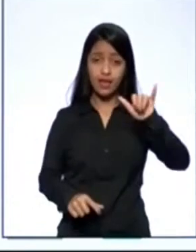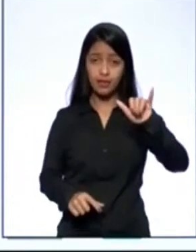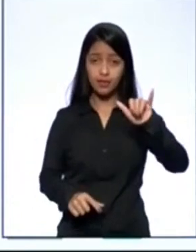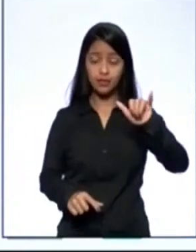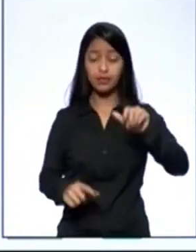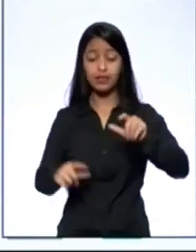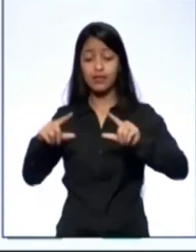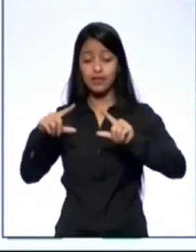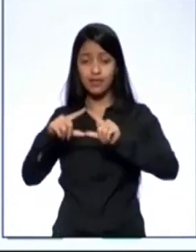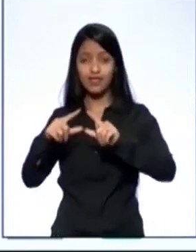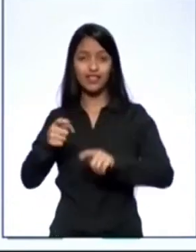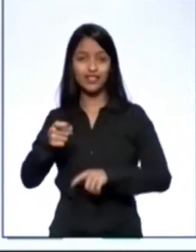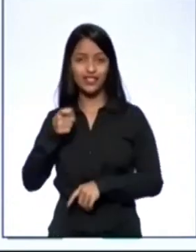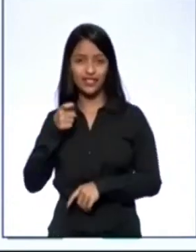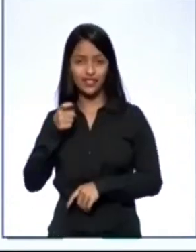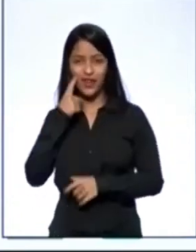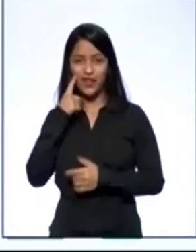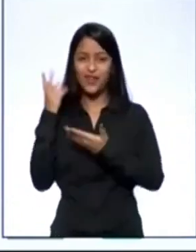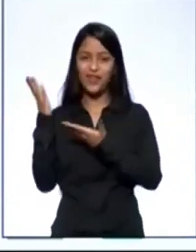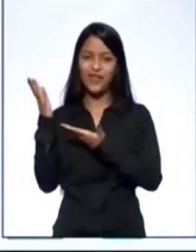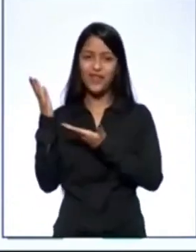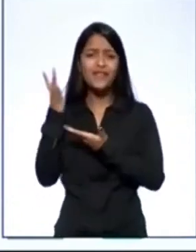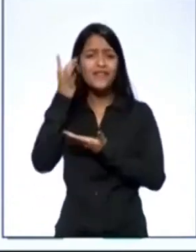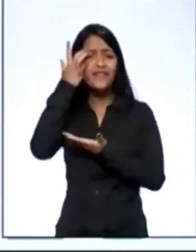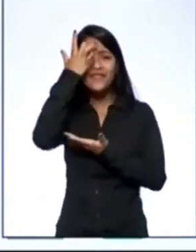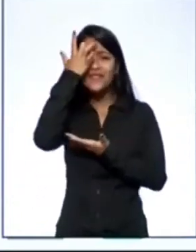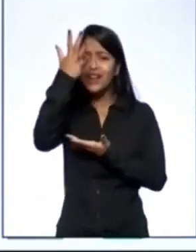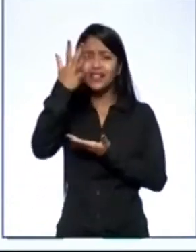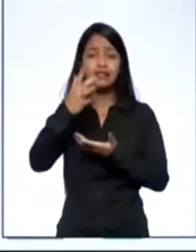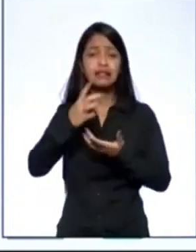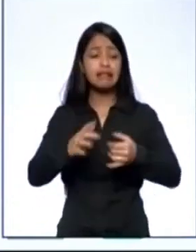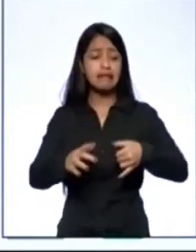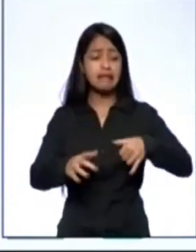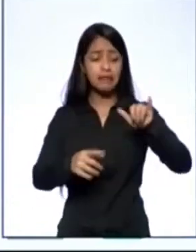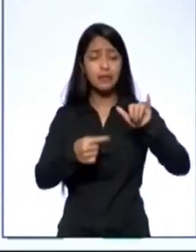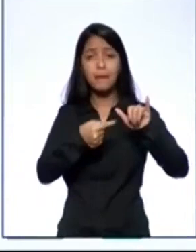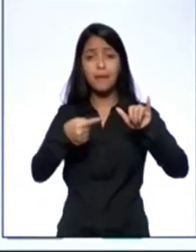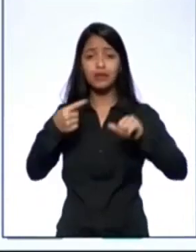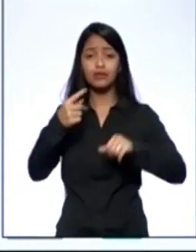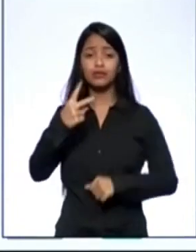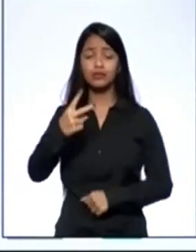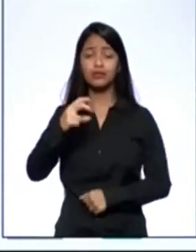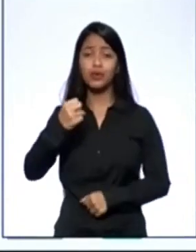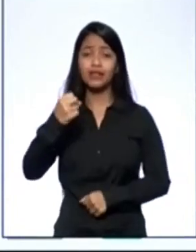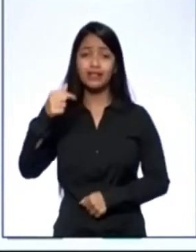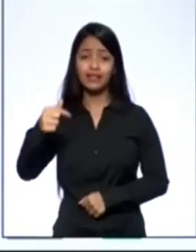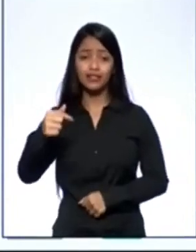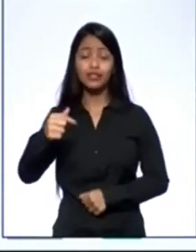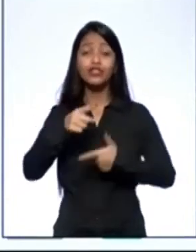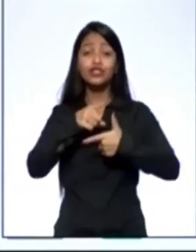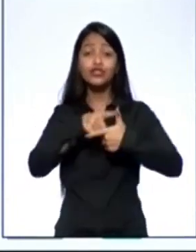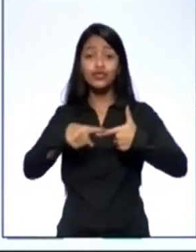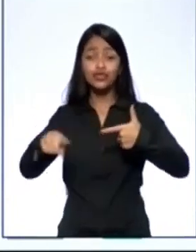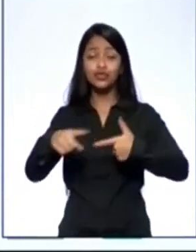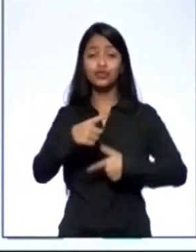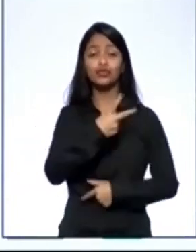Delta X é só falar um Y - 287 /